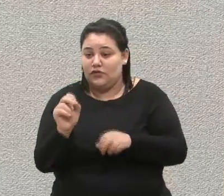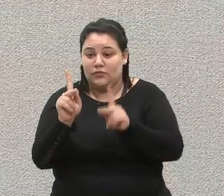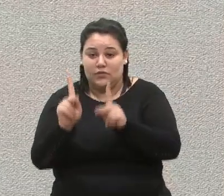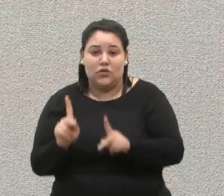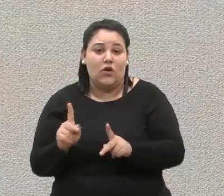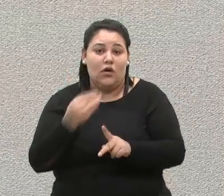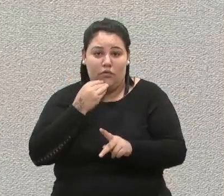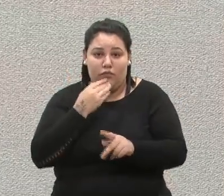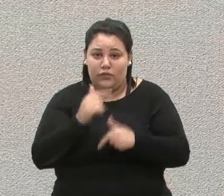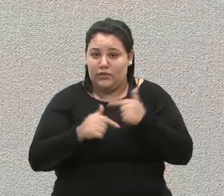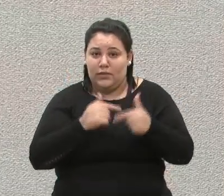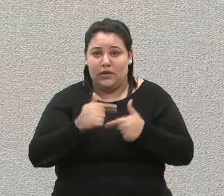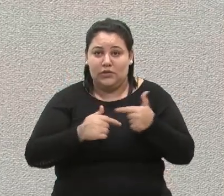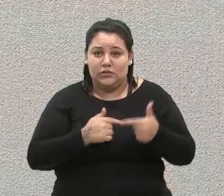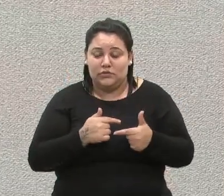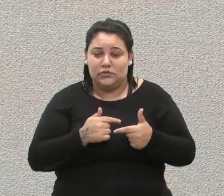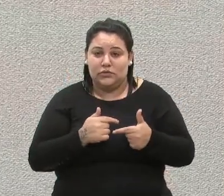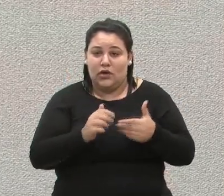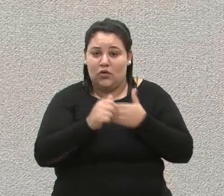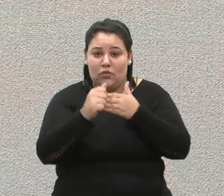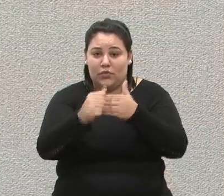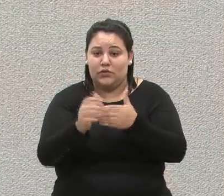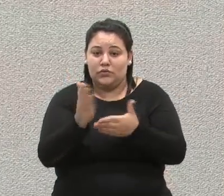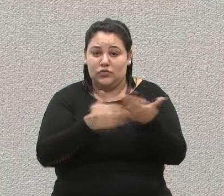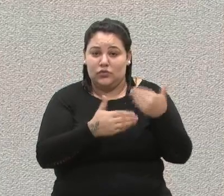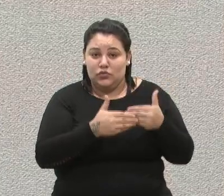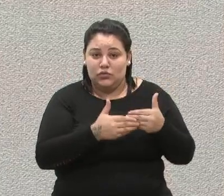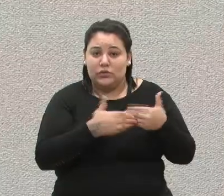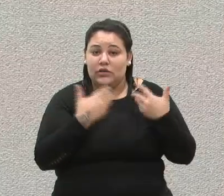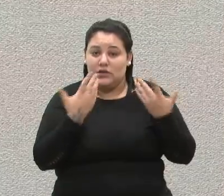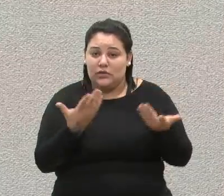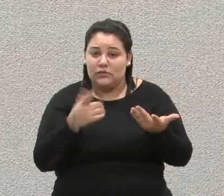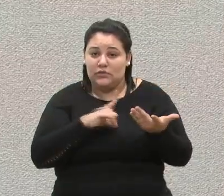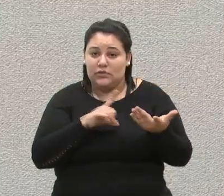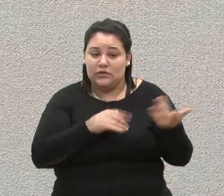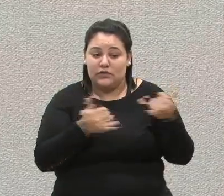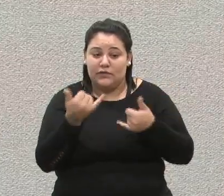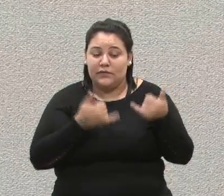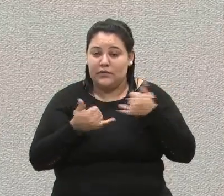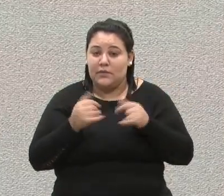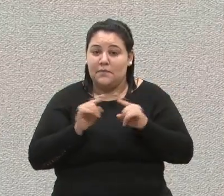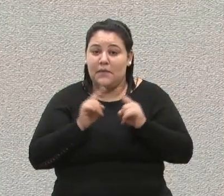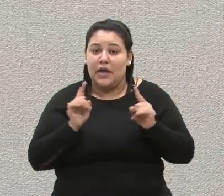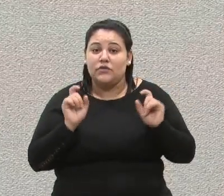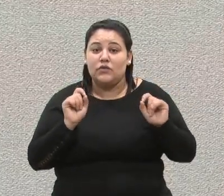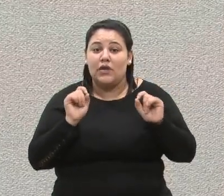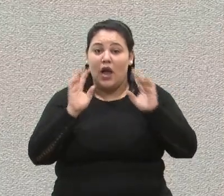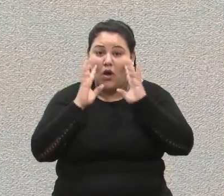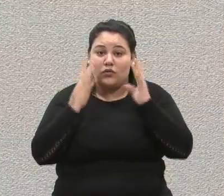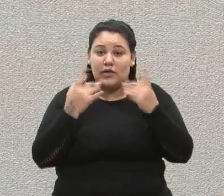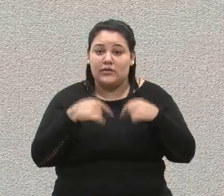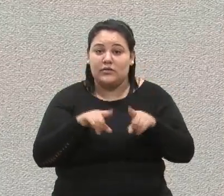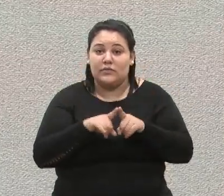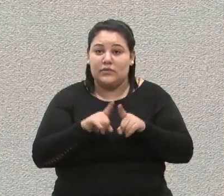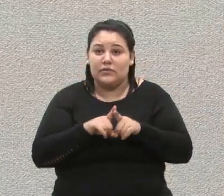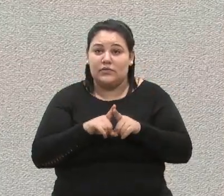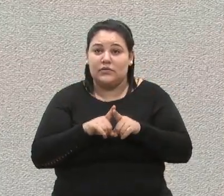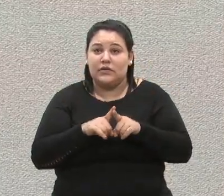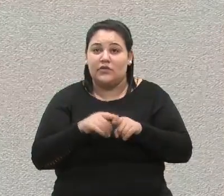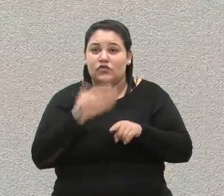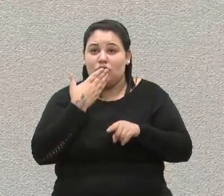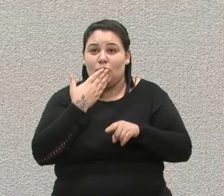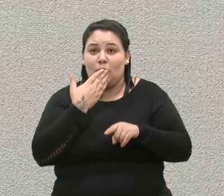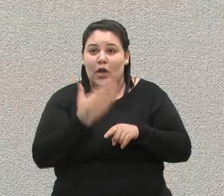evidentemente, no monitoramento. Então, são esses dados, mas o que a gente vem... e assim, a gente pede uma